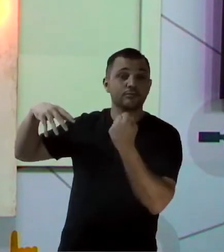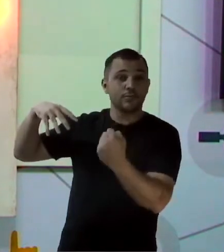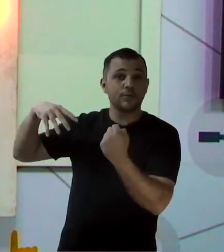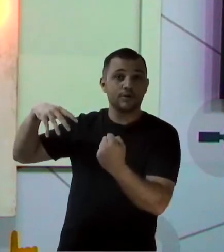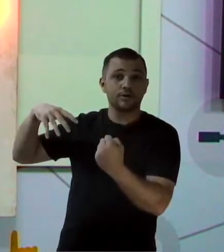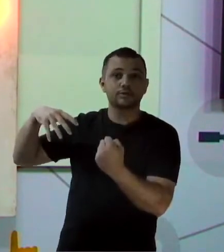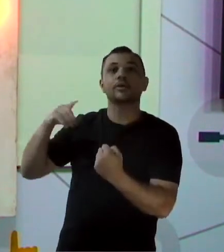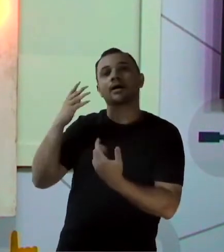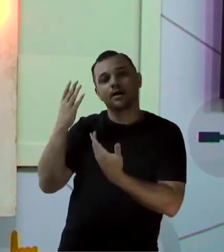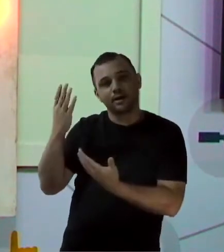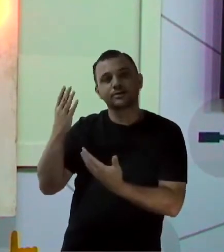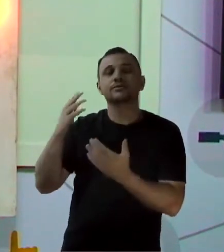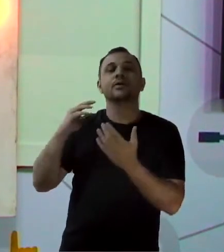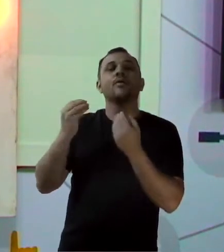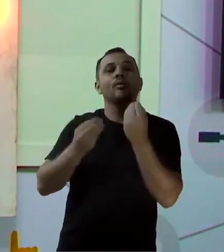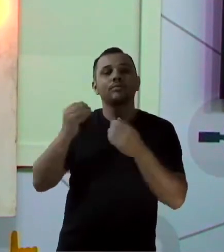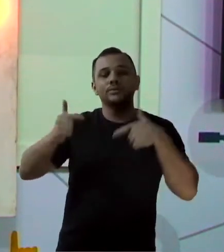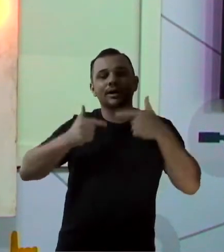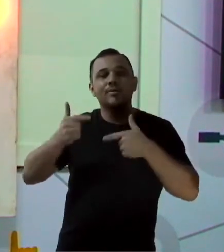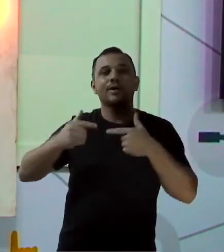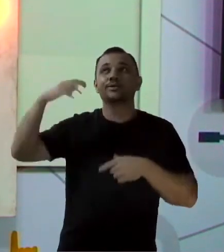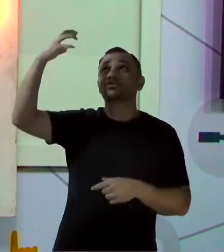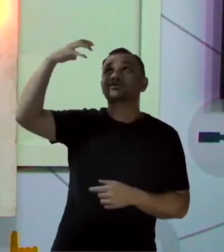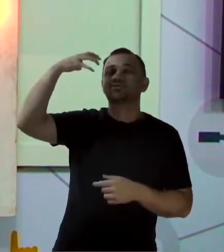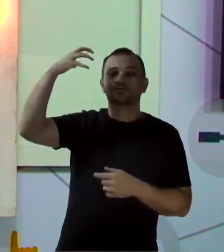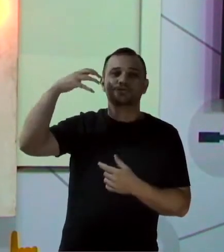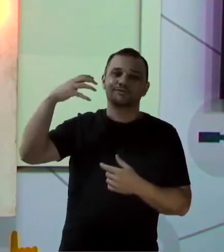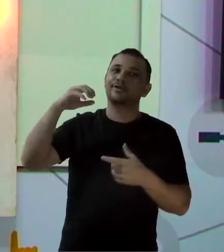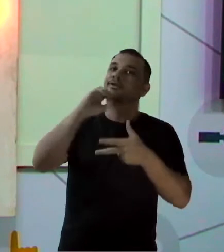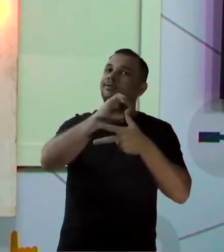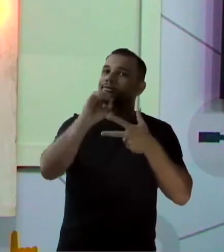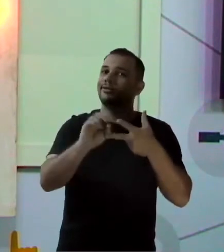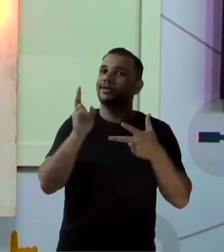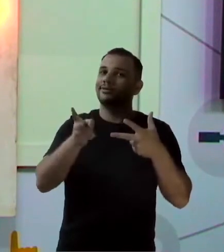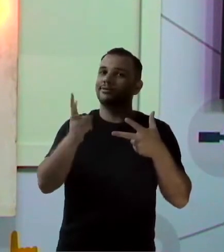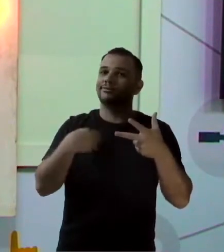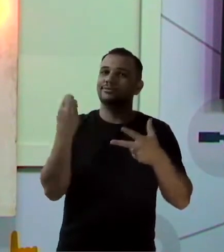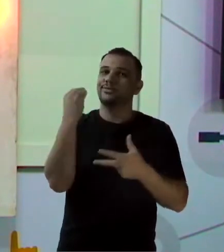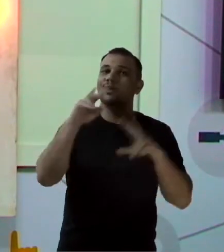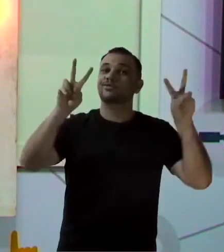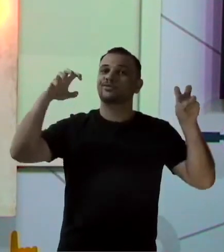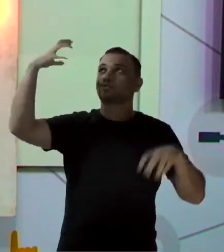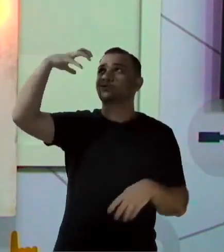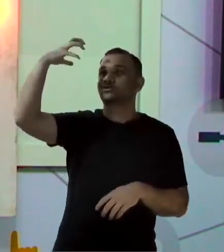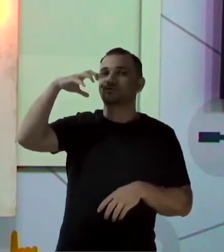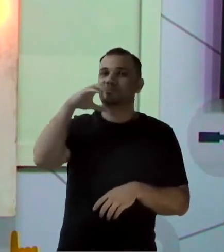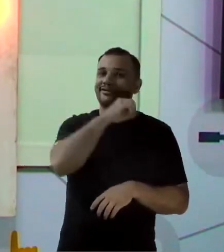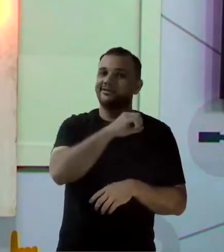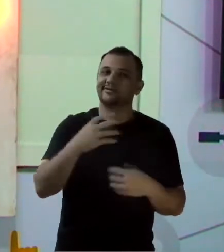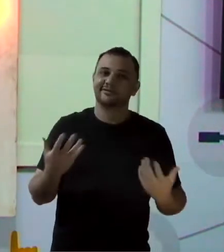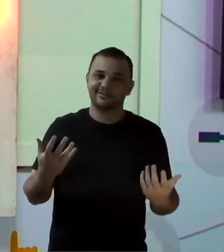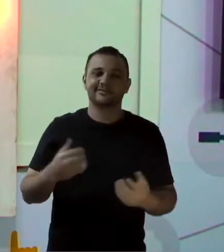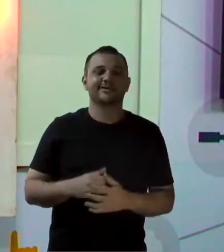forma que funciona um chuveiro elétrico, que o Enem adora perguntar questões de chuveiro. Poxa, se eu quero uma água